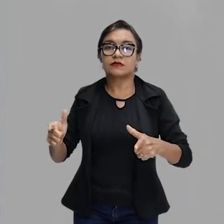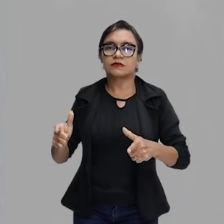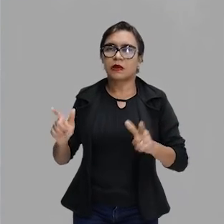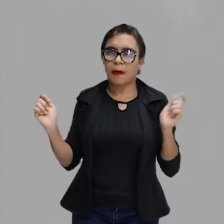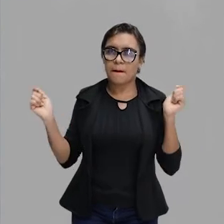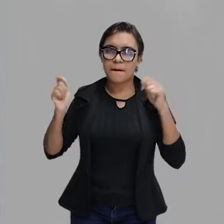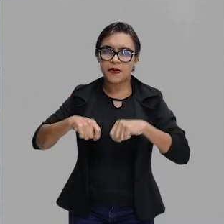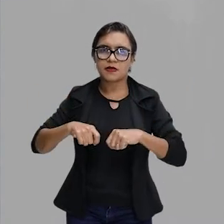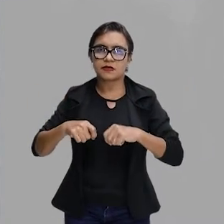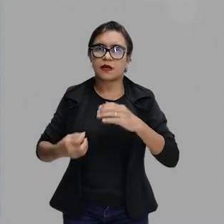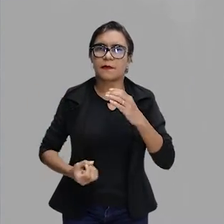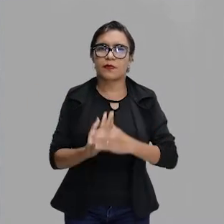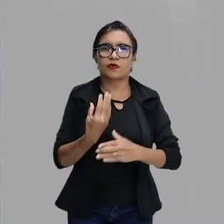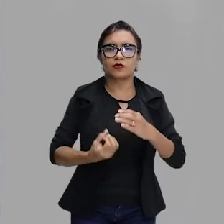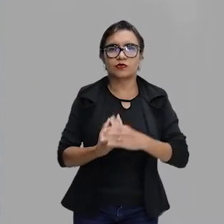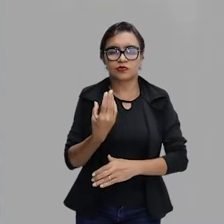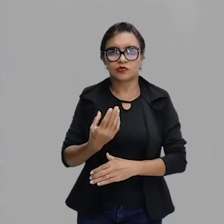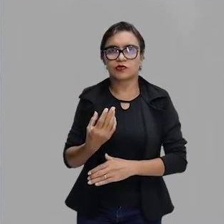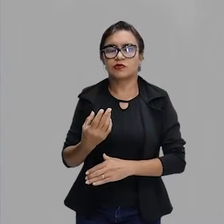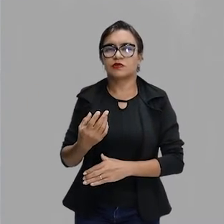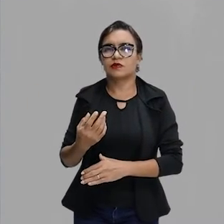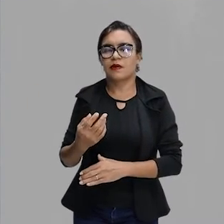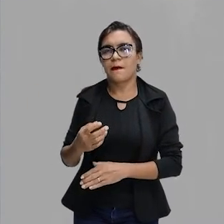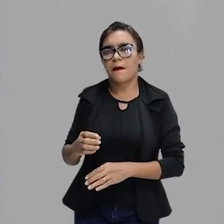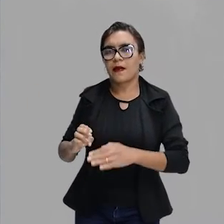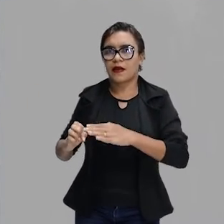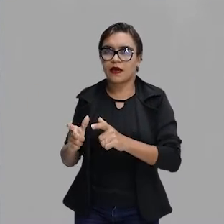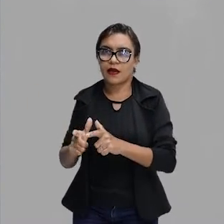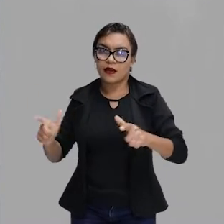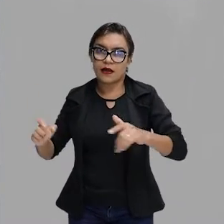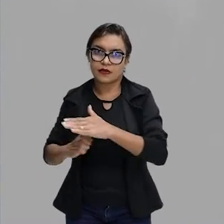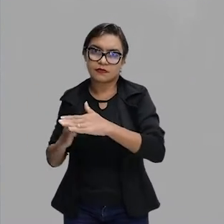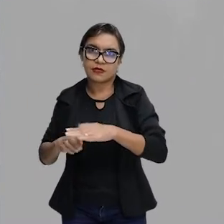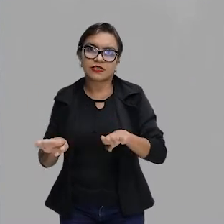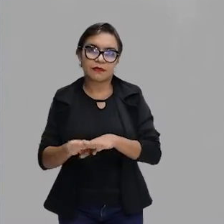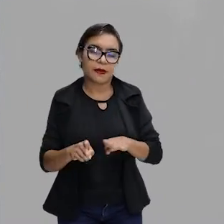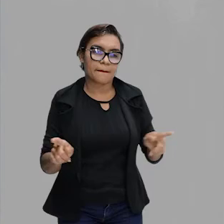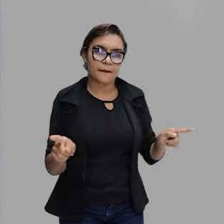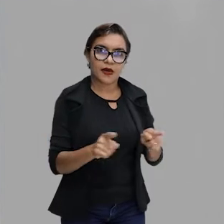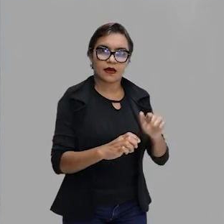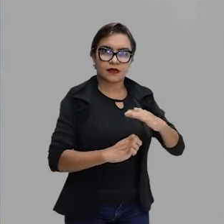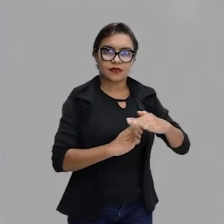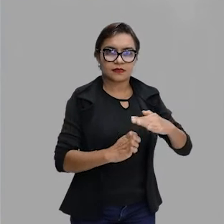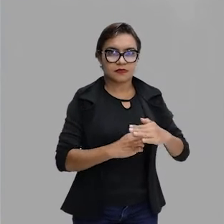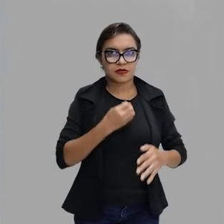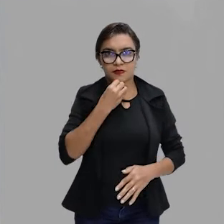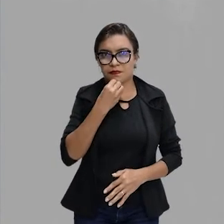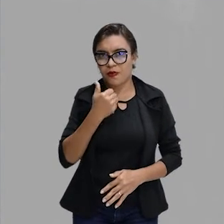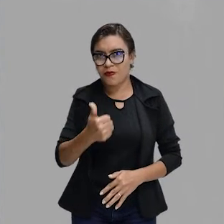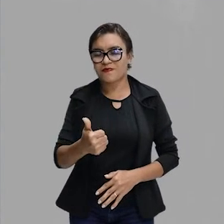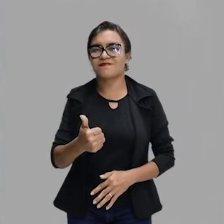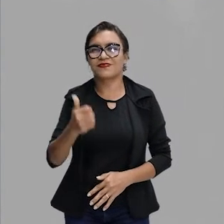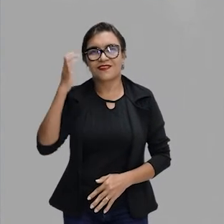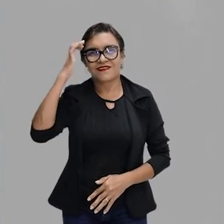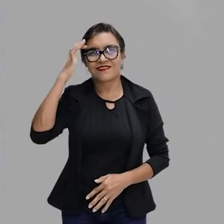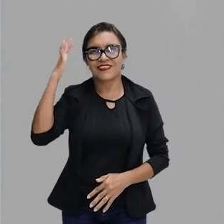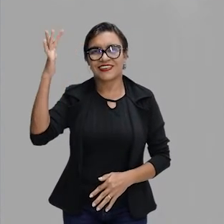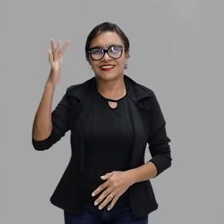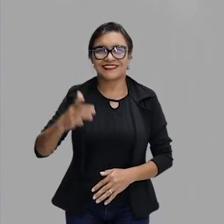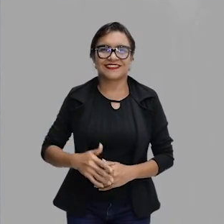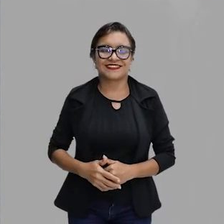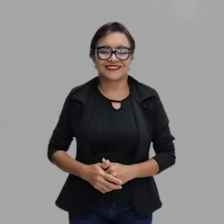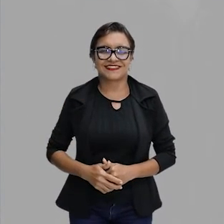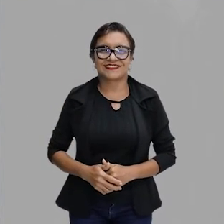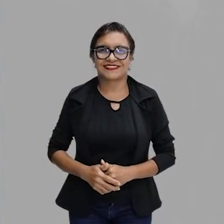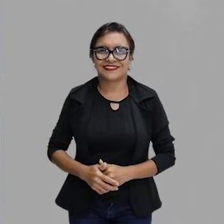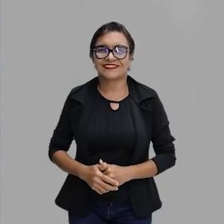né? Não apenas de quem pode pagar, mas de pequenos produtores também. Beleza, né? Ó, facinho, facinho,